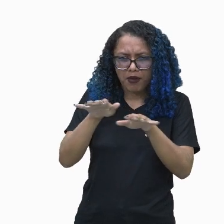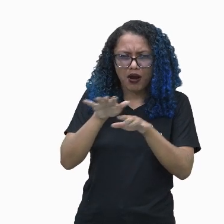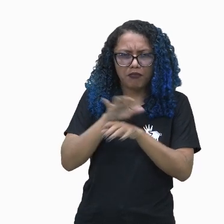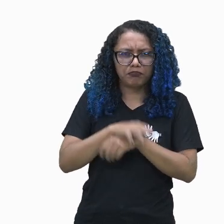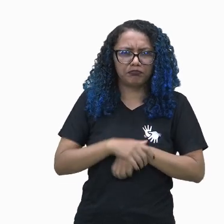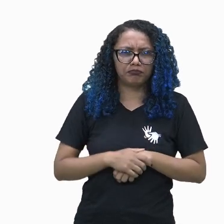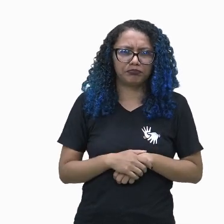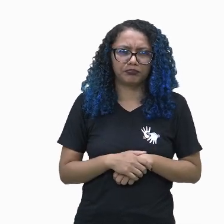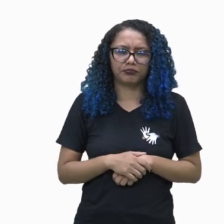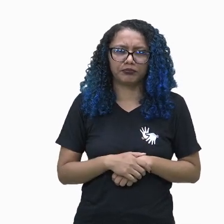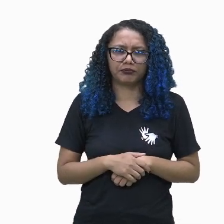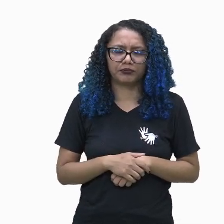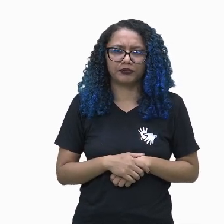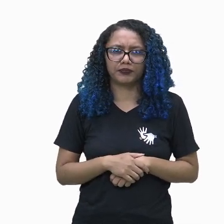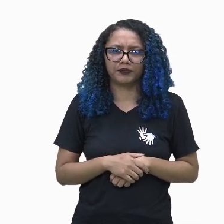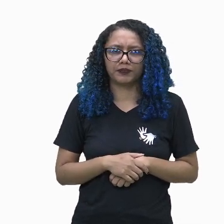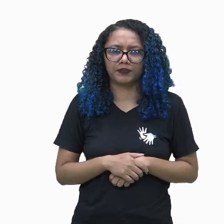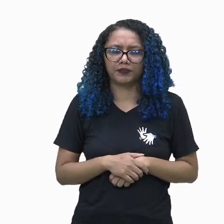gente,